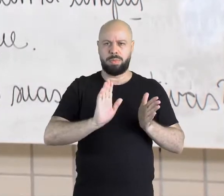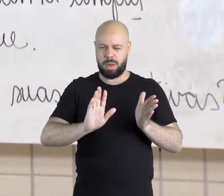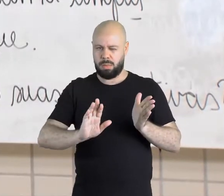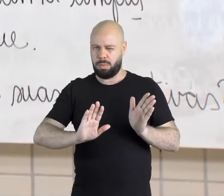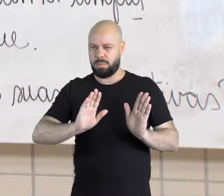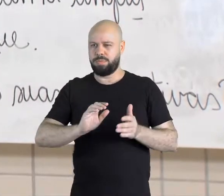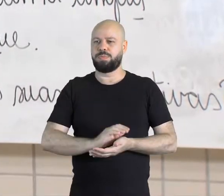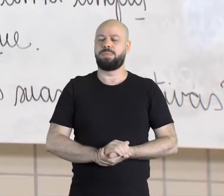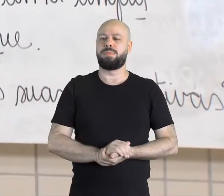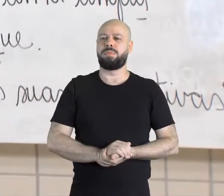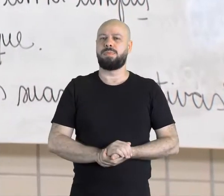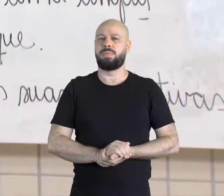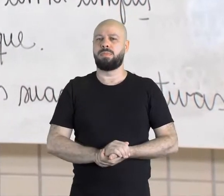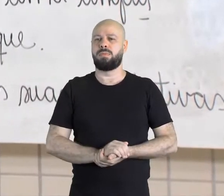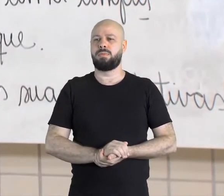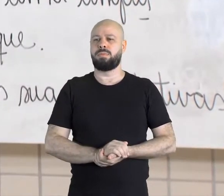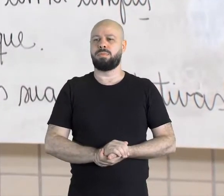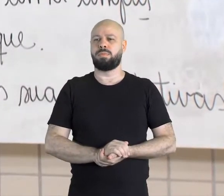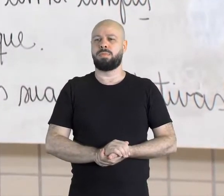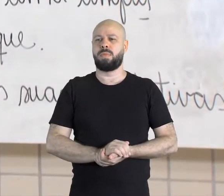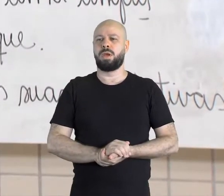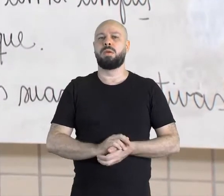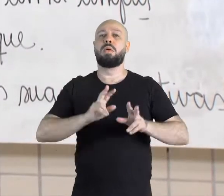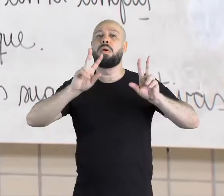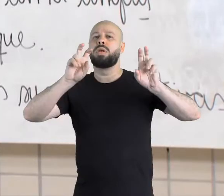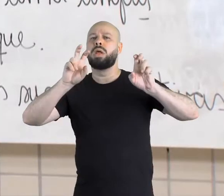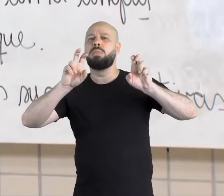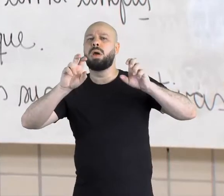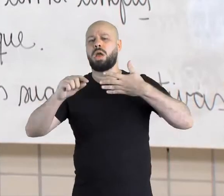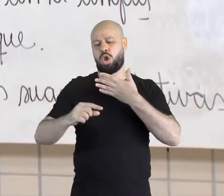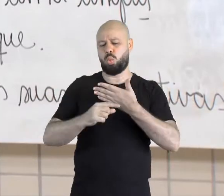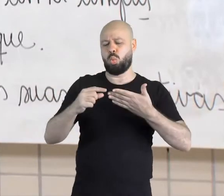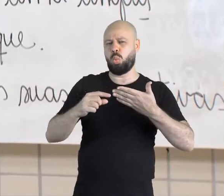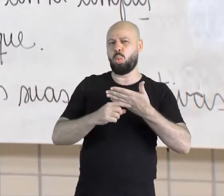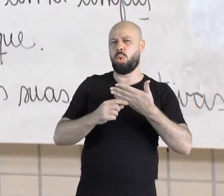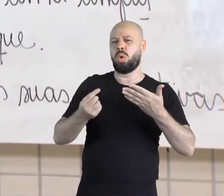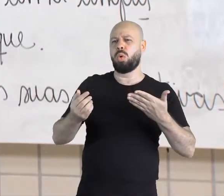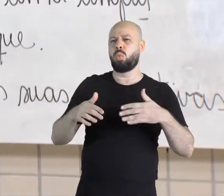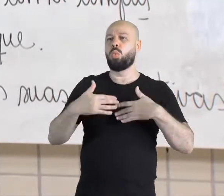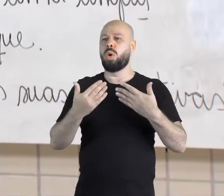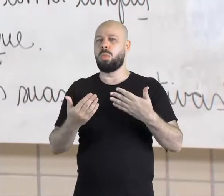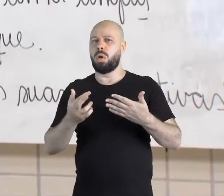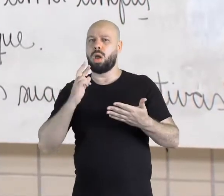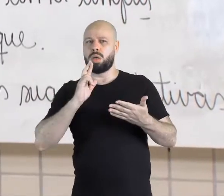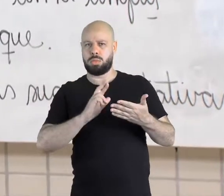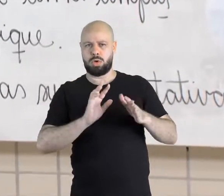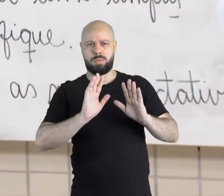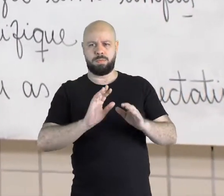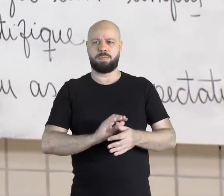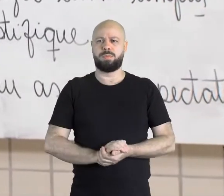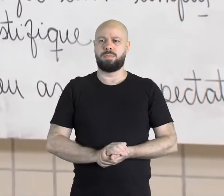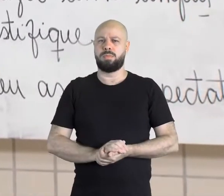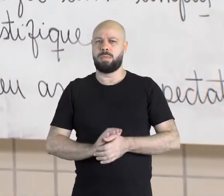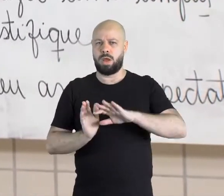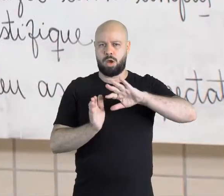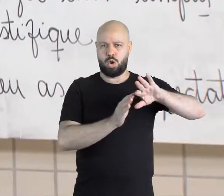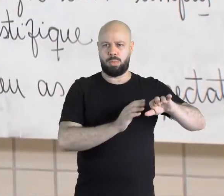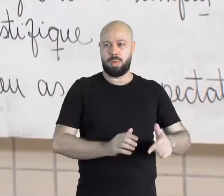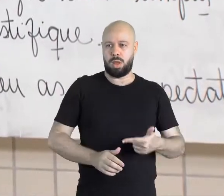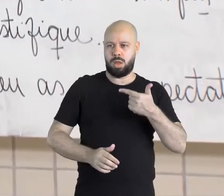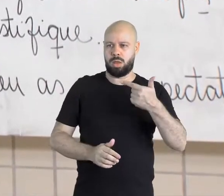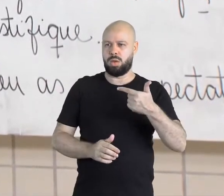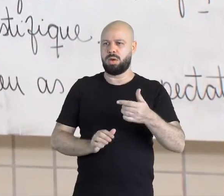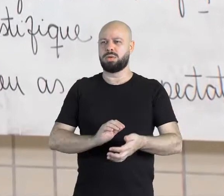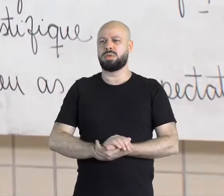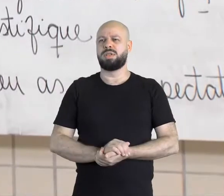responder, tá? Qual é o tema e o autor do vlog? Responde. O que se